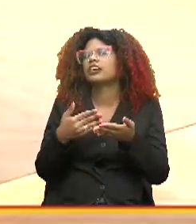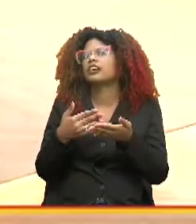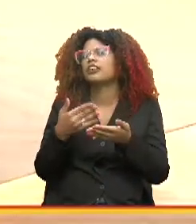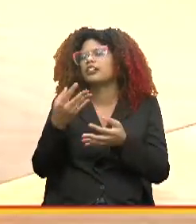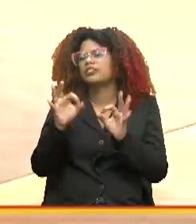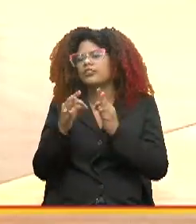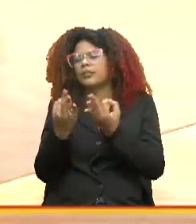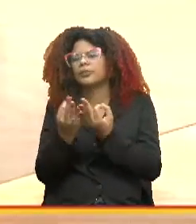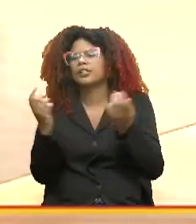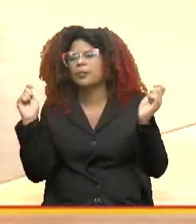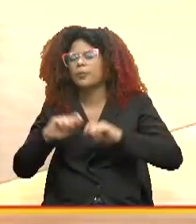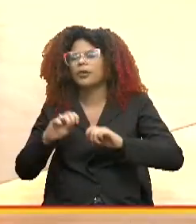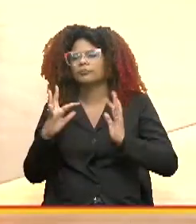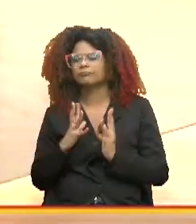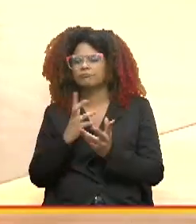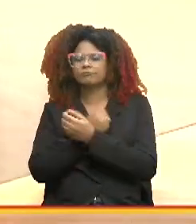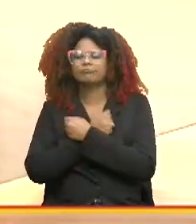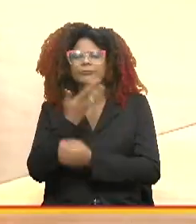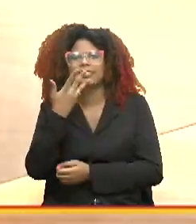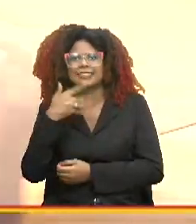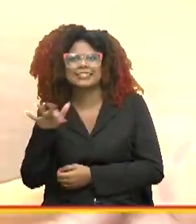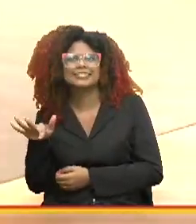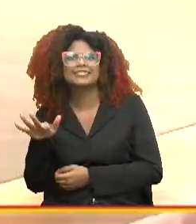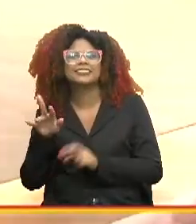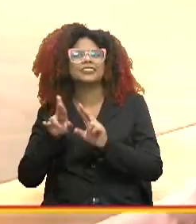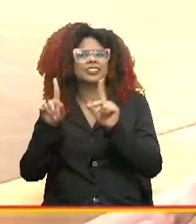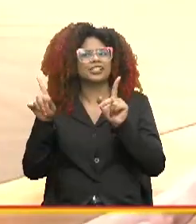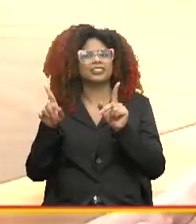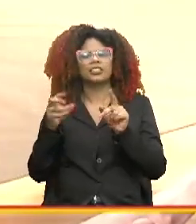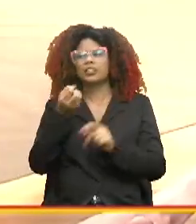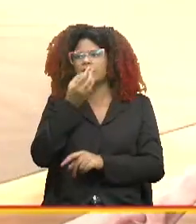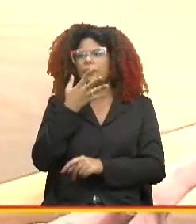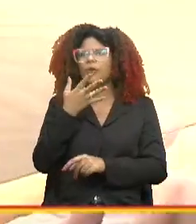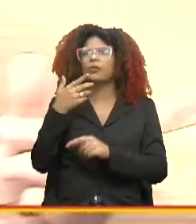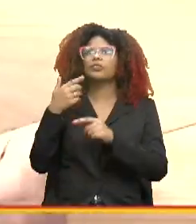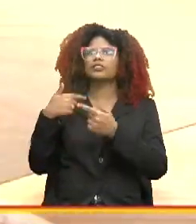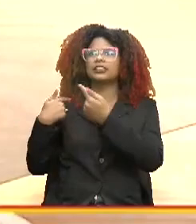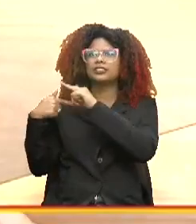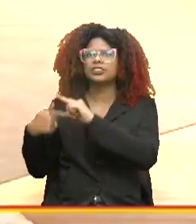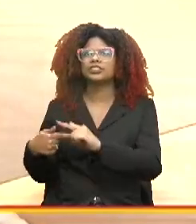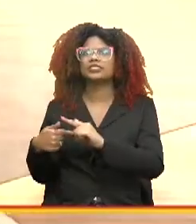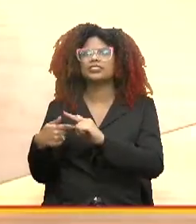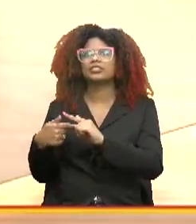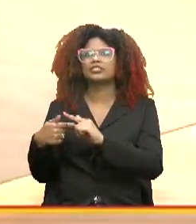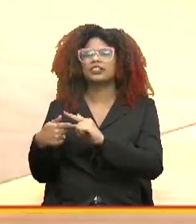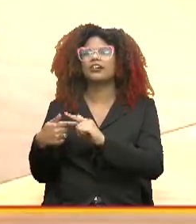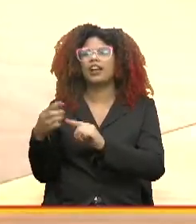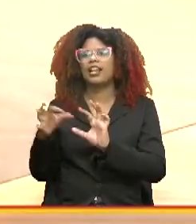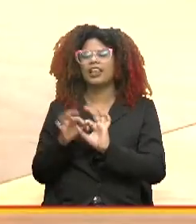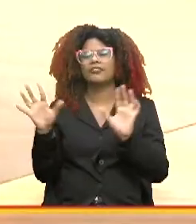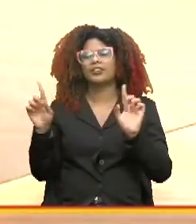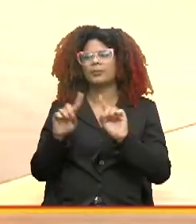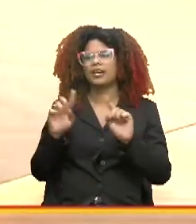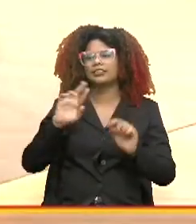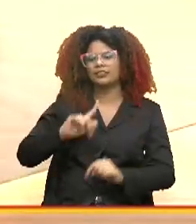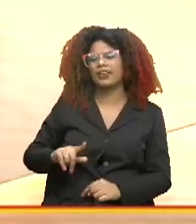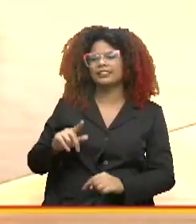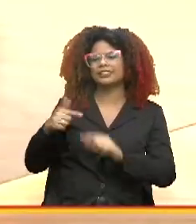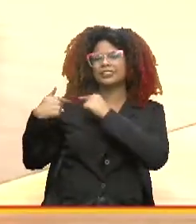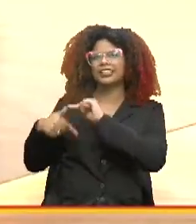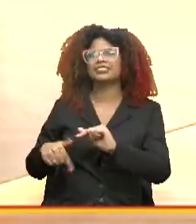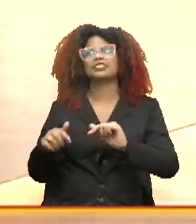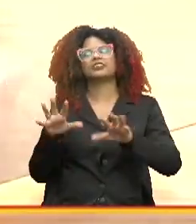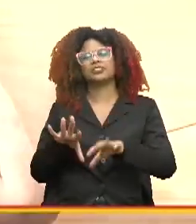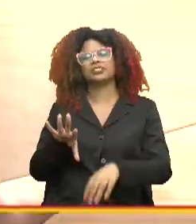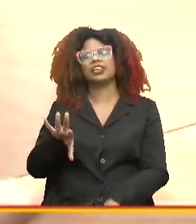crianças porque a gente tá falando de Ah é que bom que essa geração é mais livre mas não é essa geração que tá adotando ainda não é